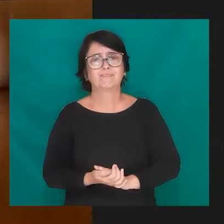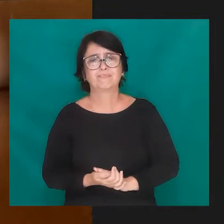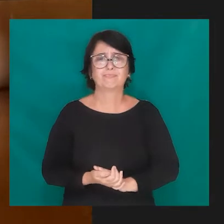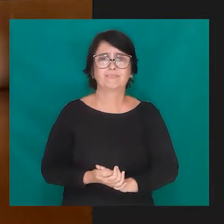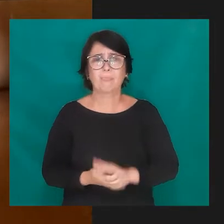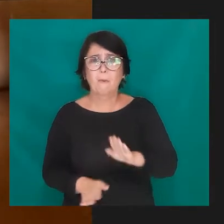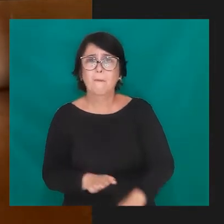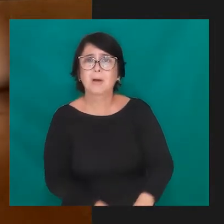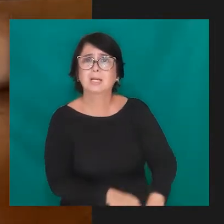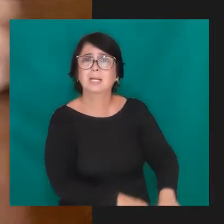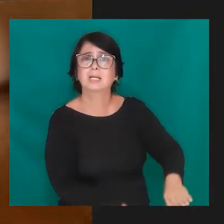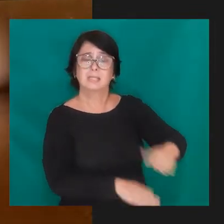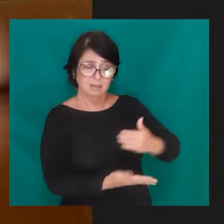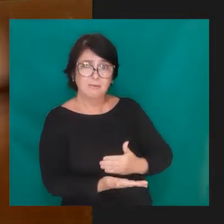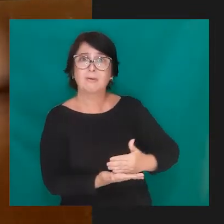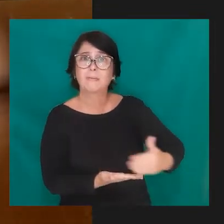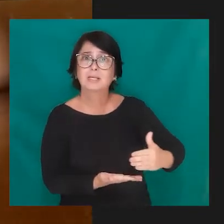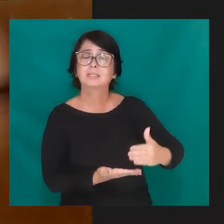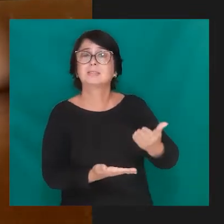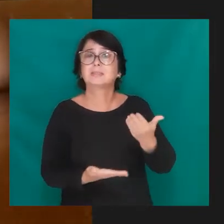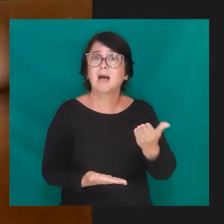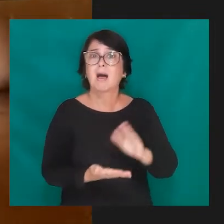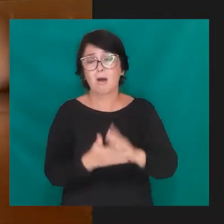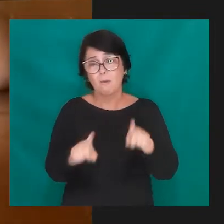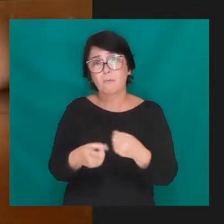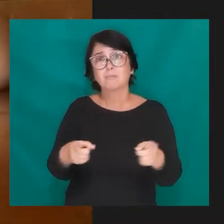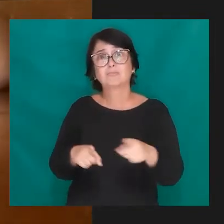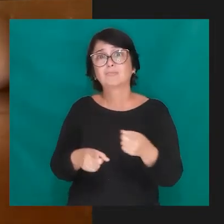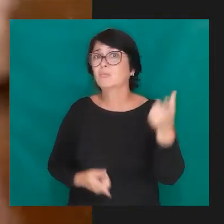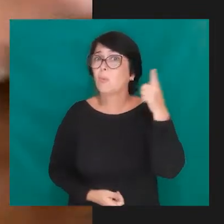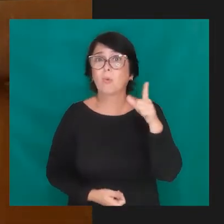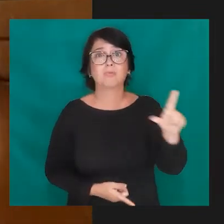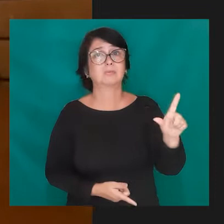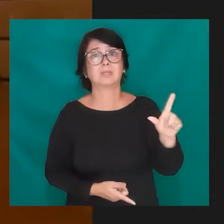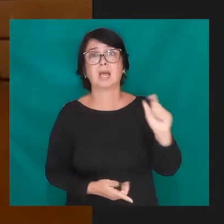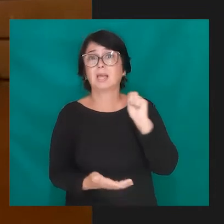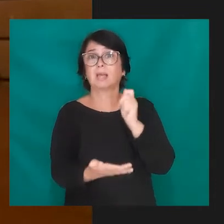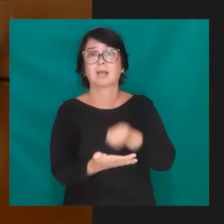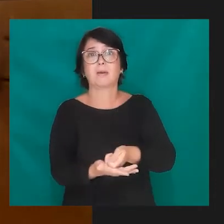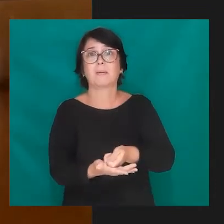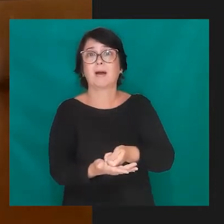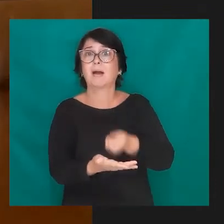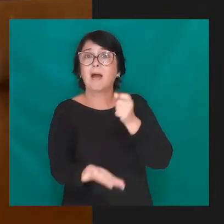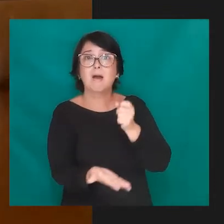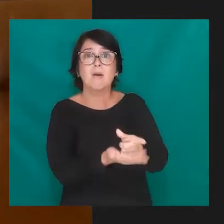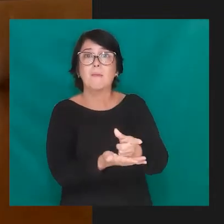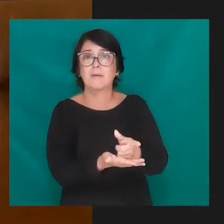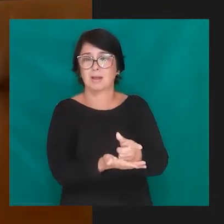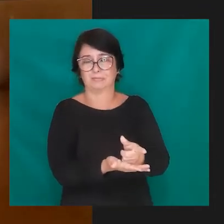uma criança que vai começar, ou um músico que vai querer começar, talvez não consiga a família